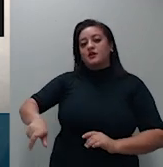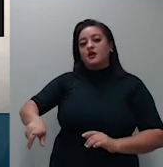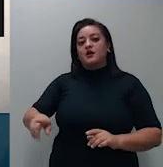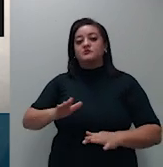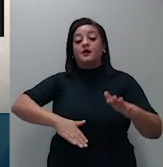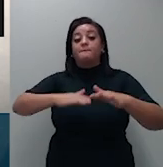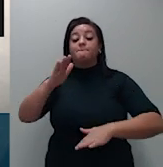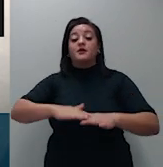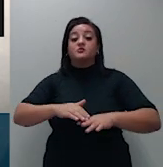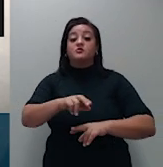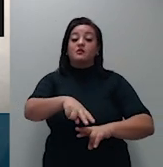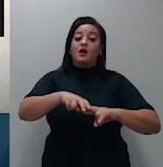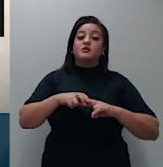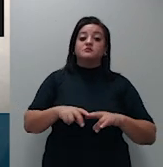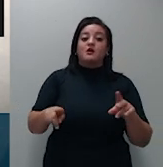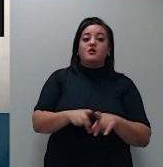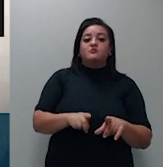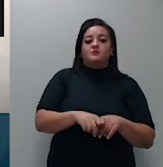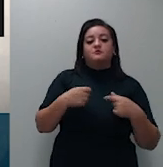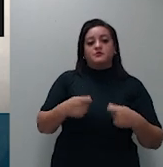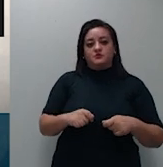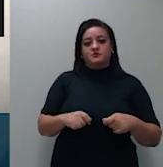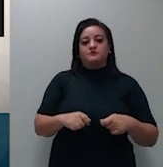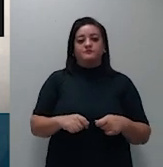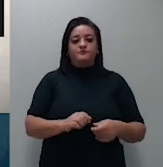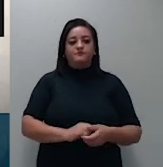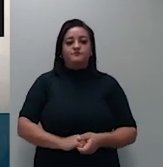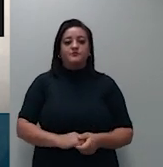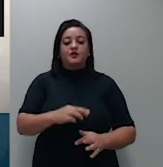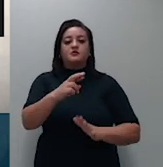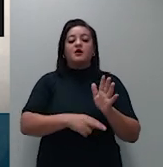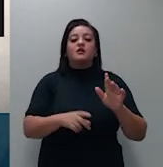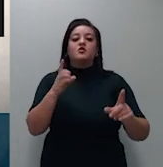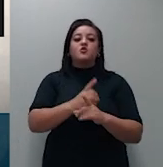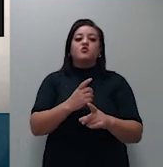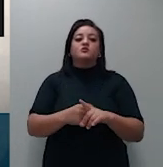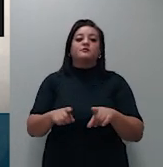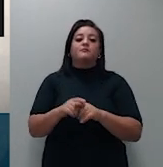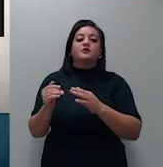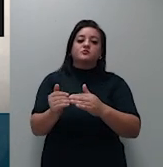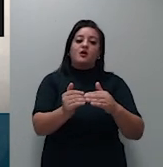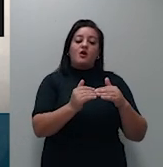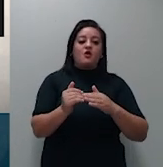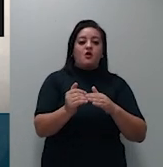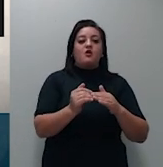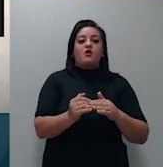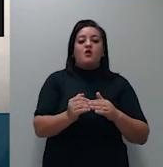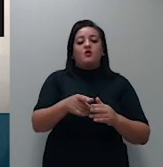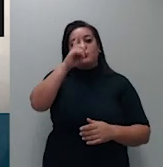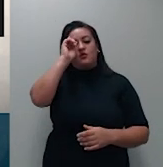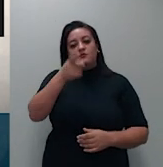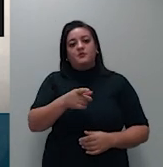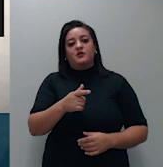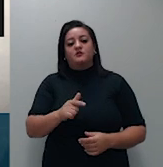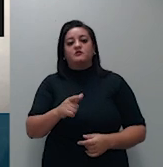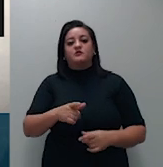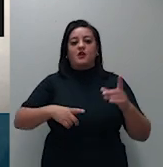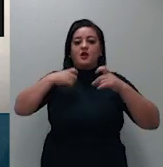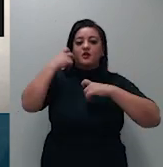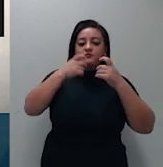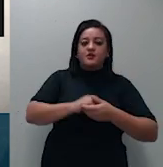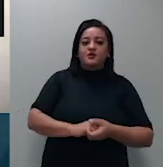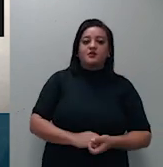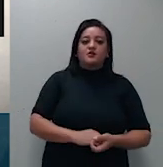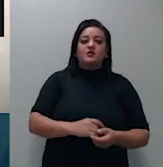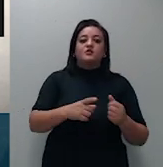razoável docilio esse dispositivo encontra-se em consonância com o comando inserto no artigo 227 da Constituição